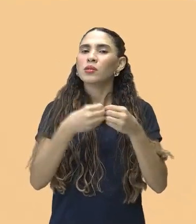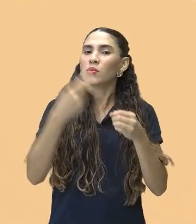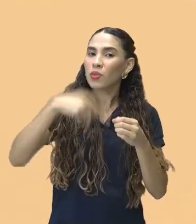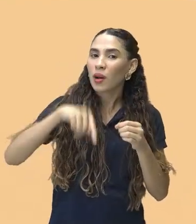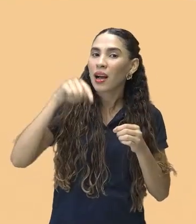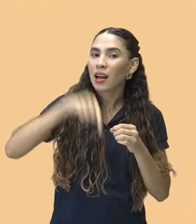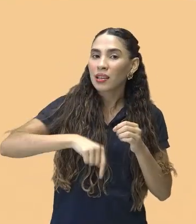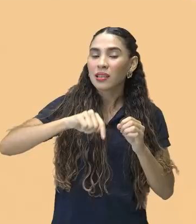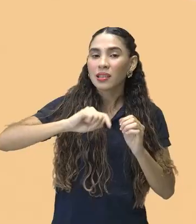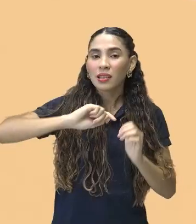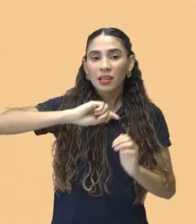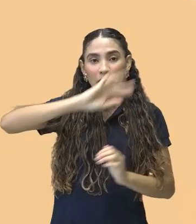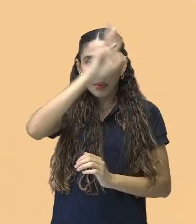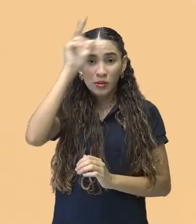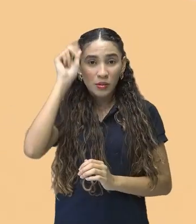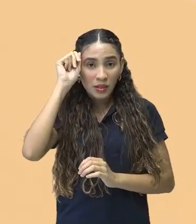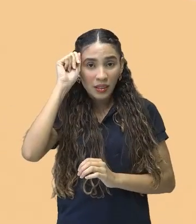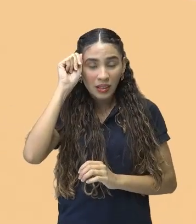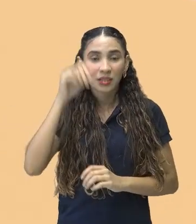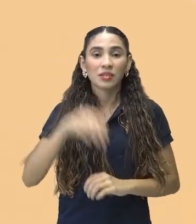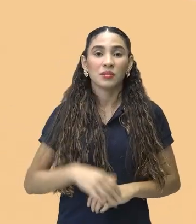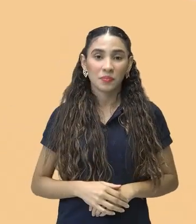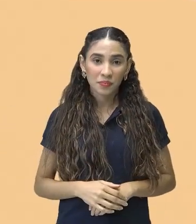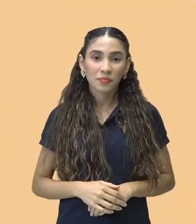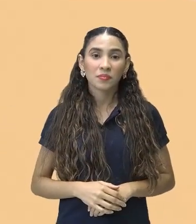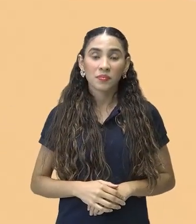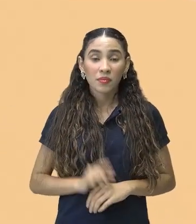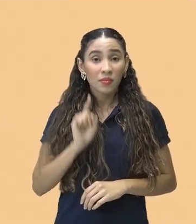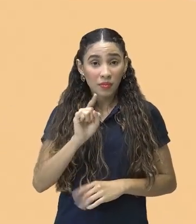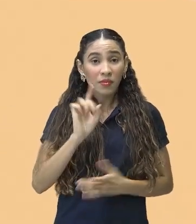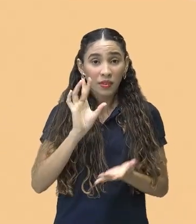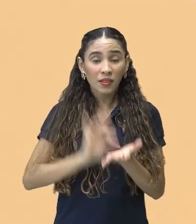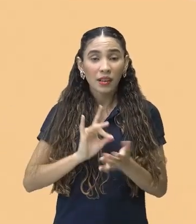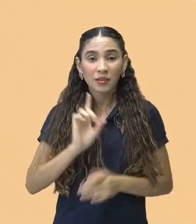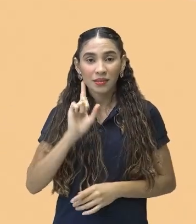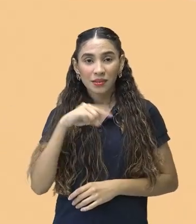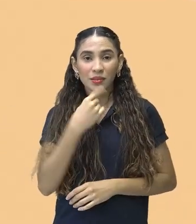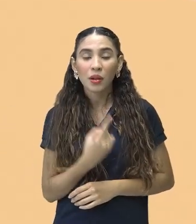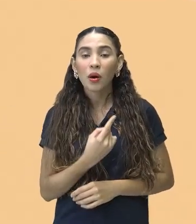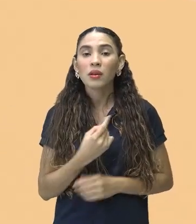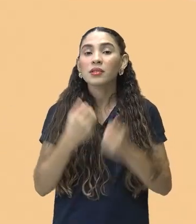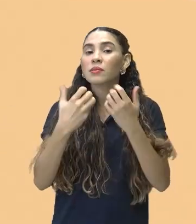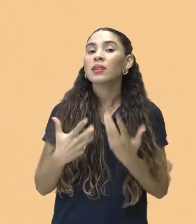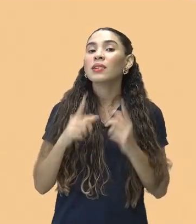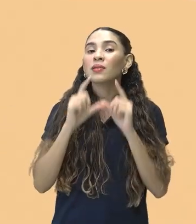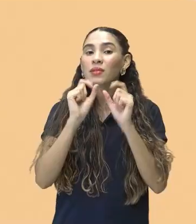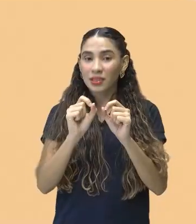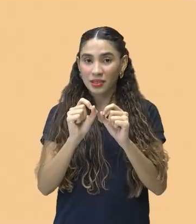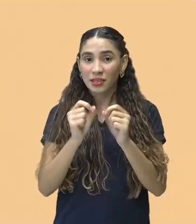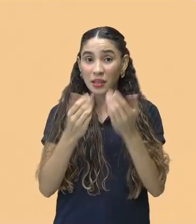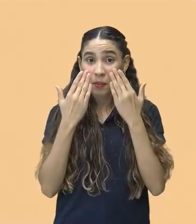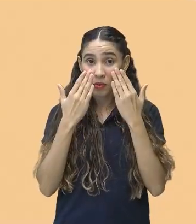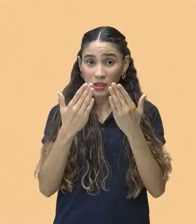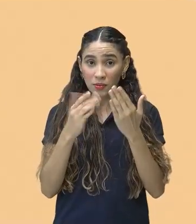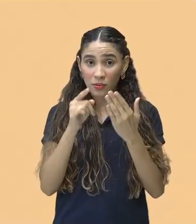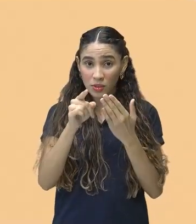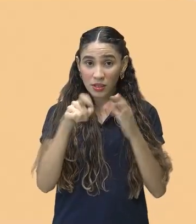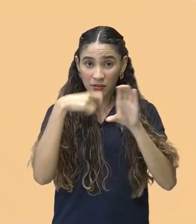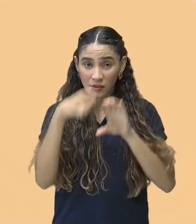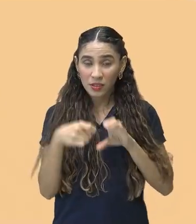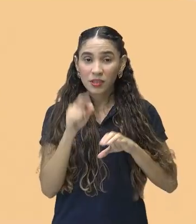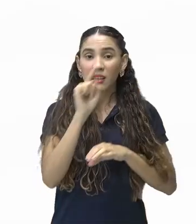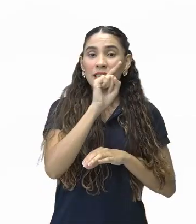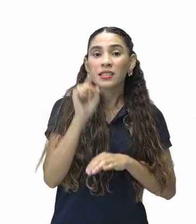nós, amazonenses, amazônidas. Isso mesmo, nós estamos falando e mostramos para vocês